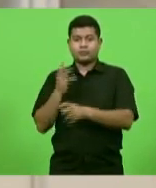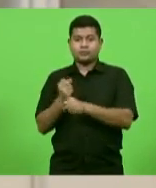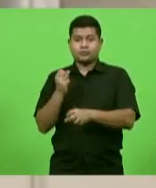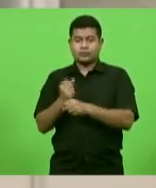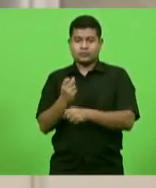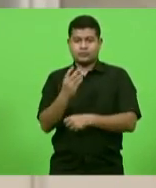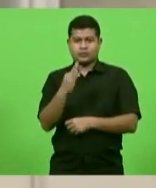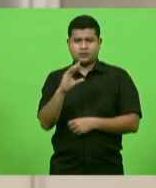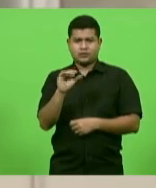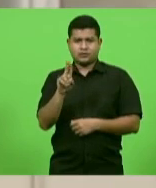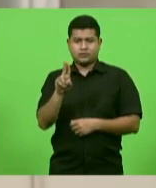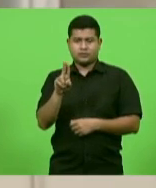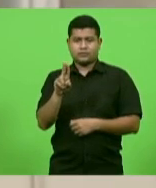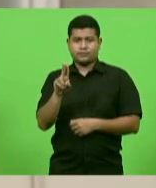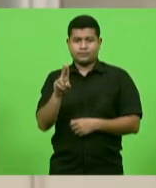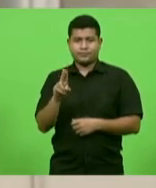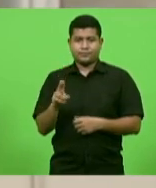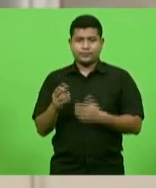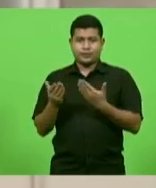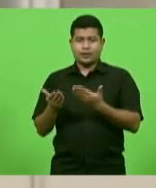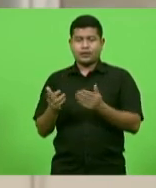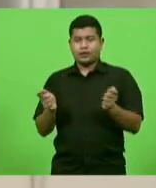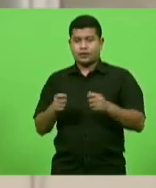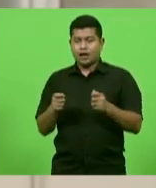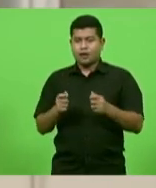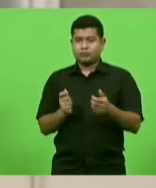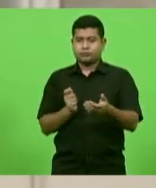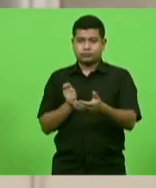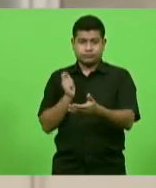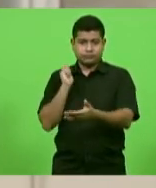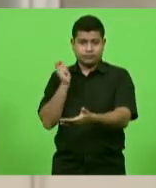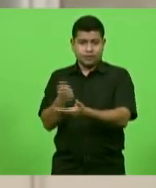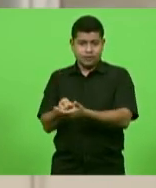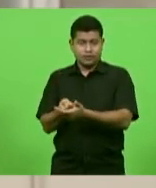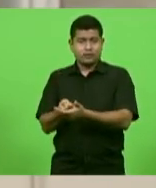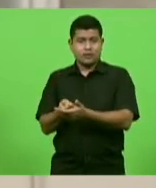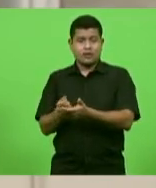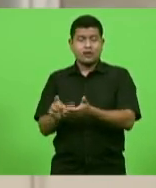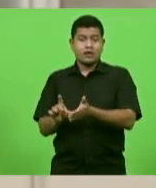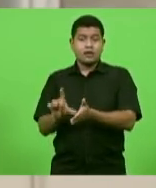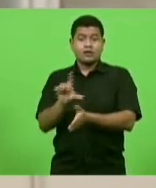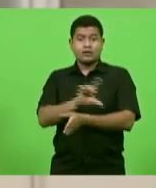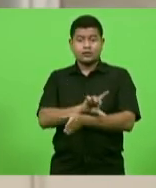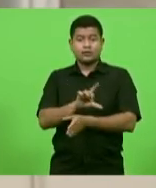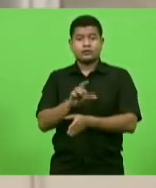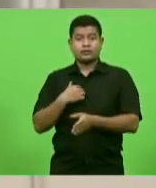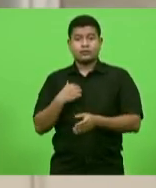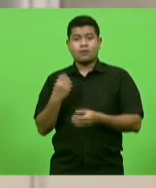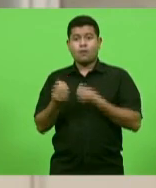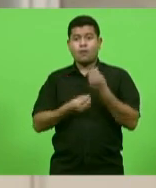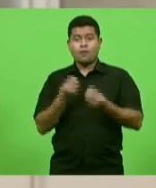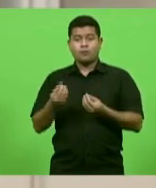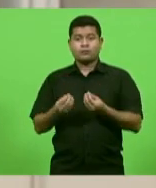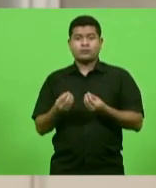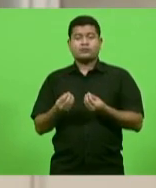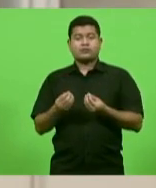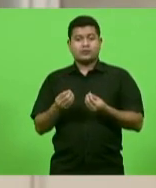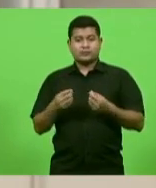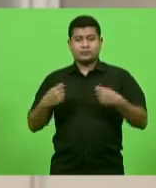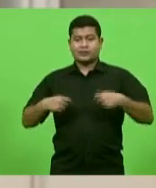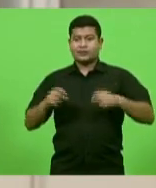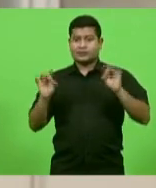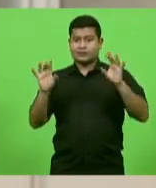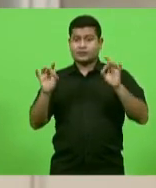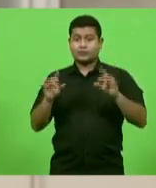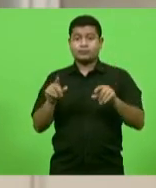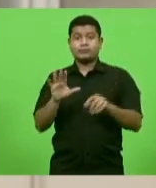quanto à possibilidade de se efetuar o pagamento antecipado desde que em caráter excepcional e mediante